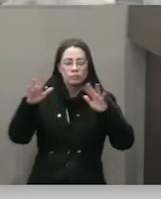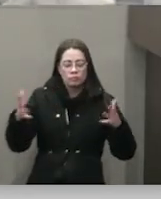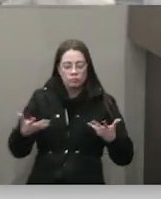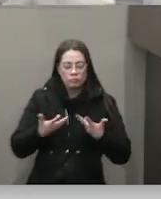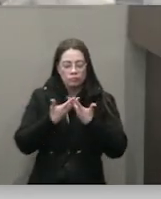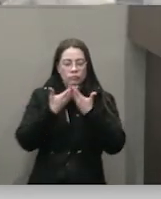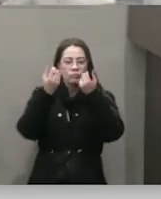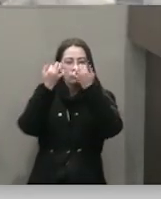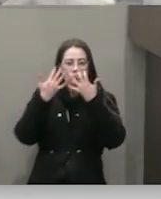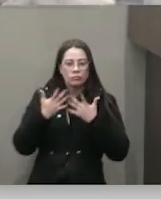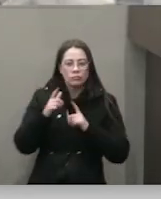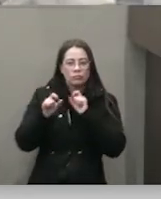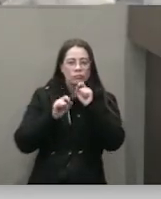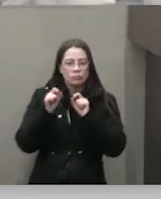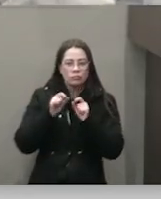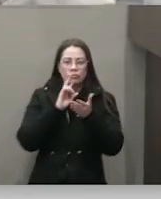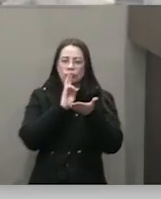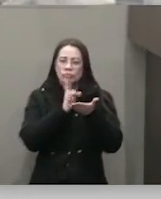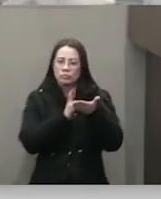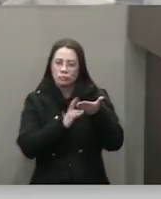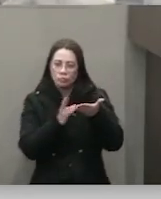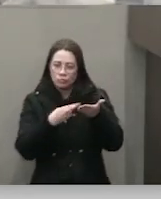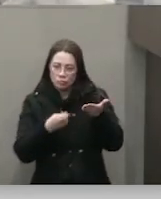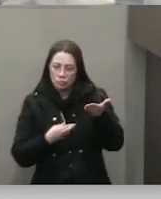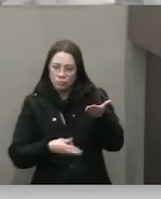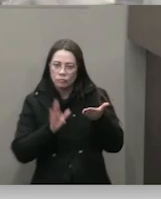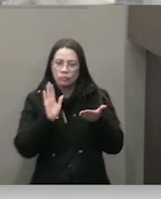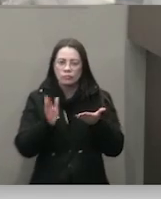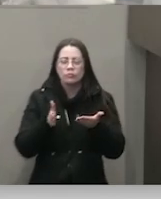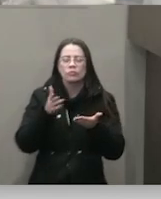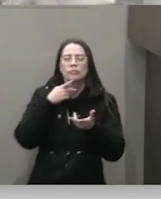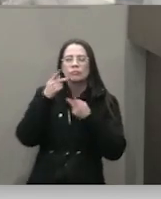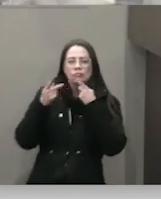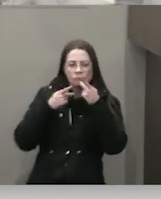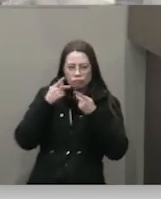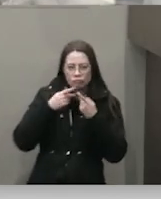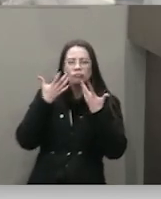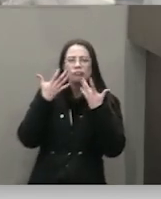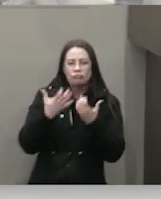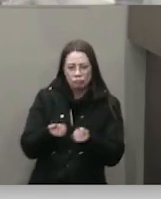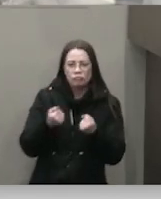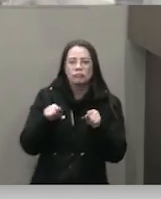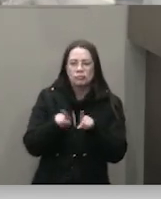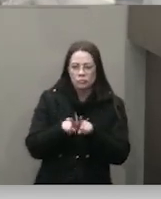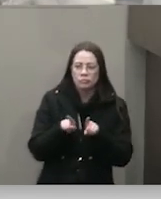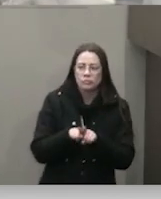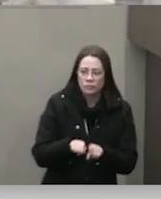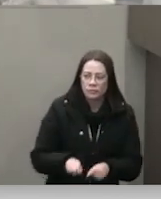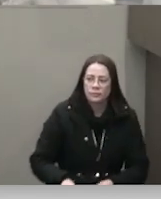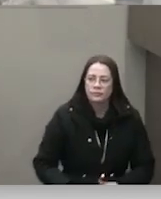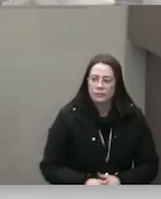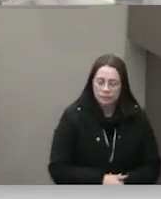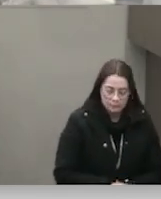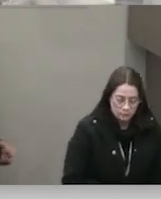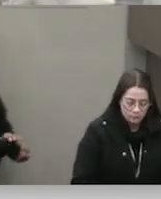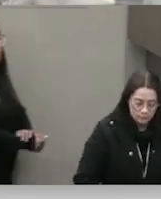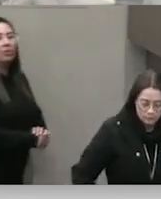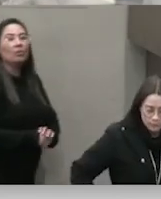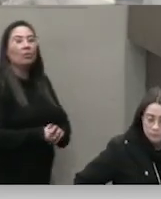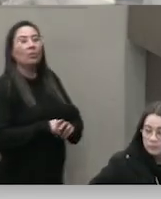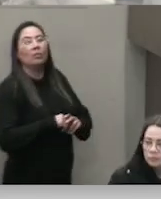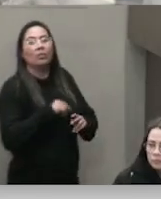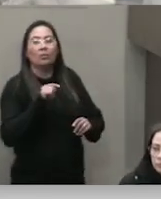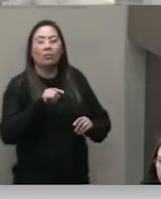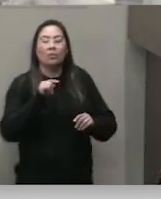reiterar, como relatora, já pude dar o parecer favorável, mas essas homenagens